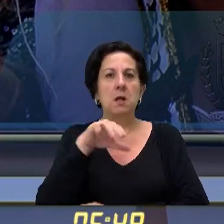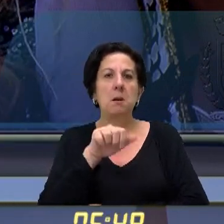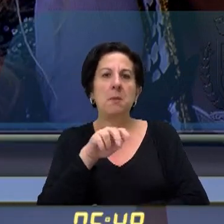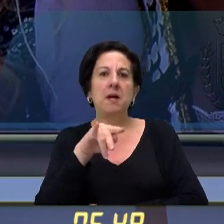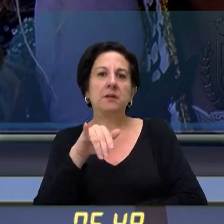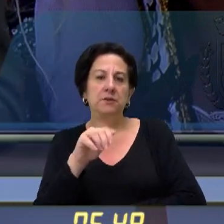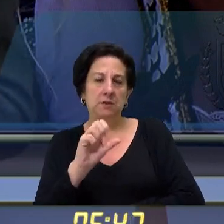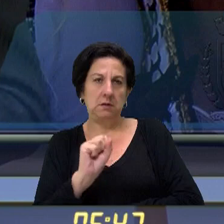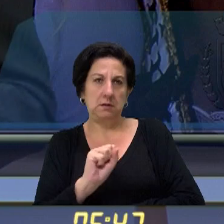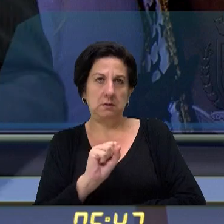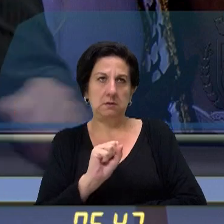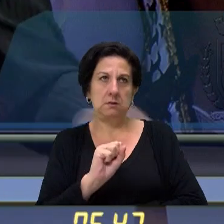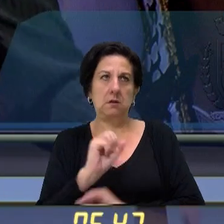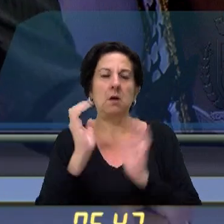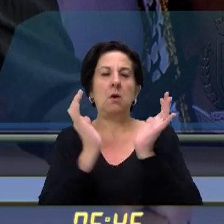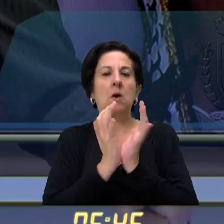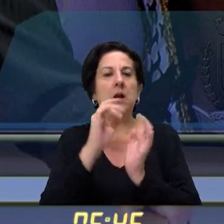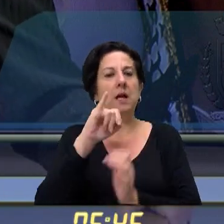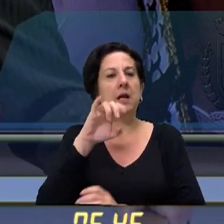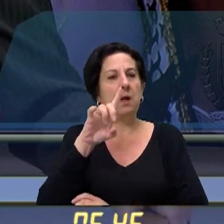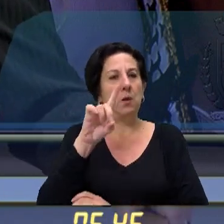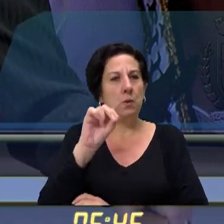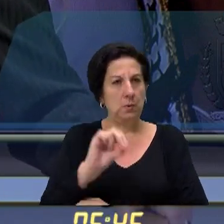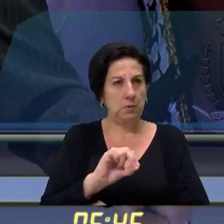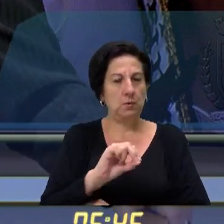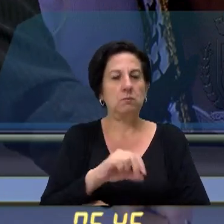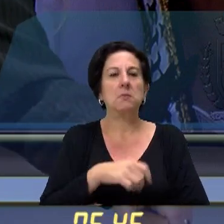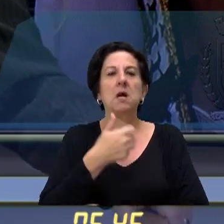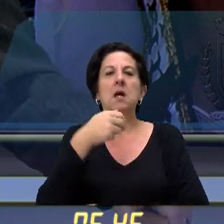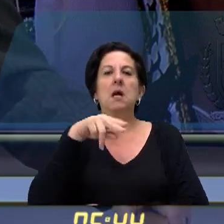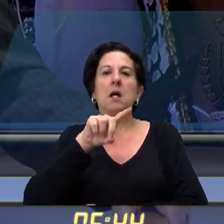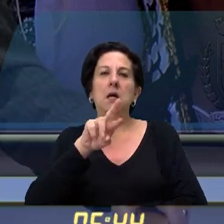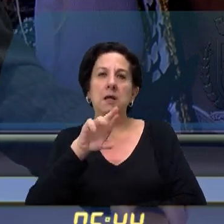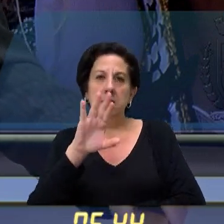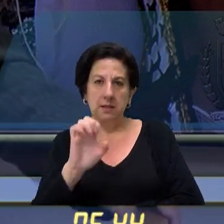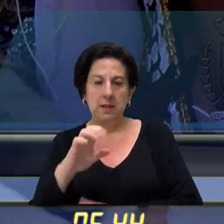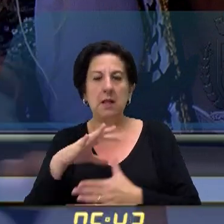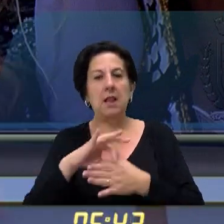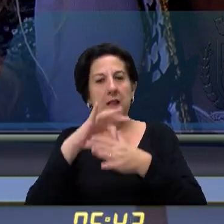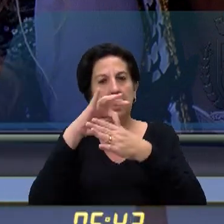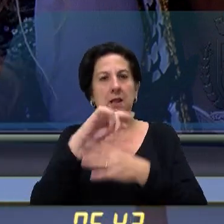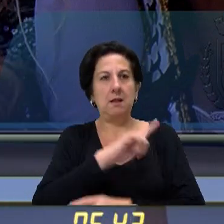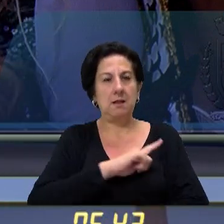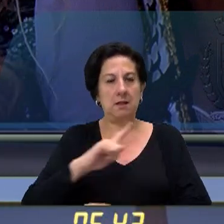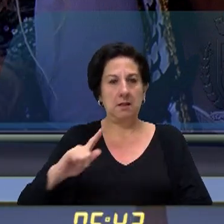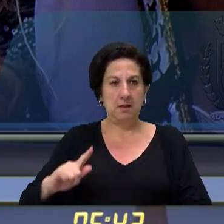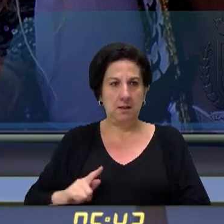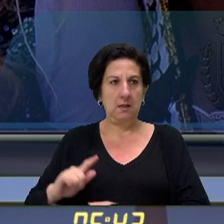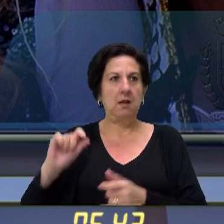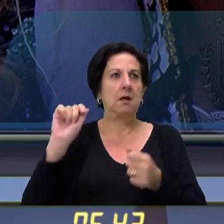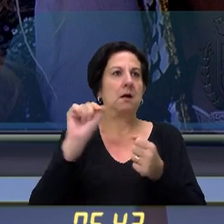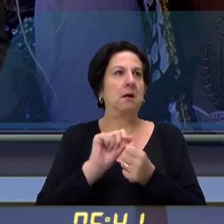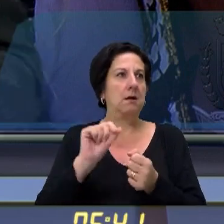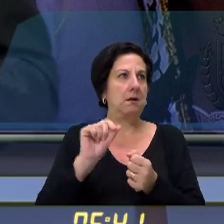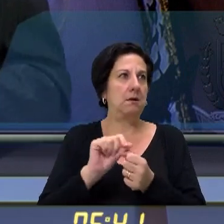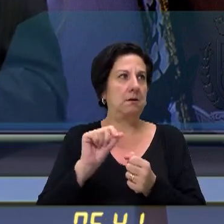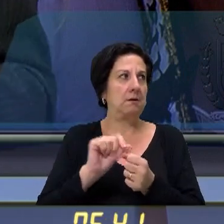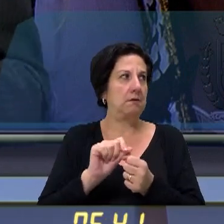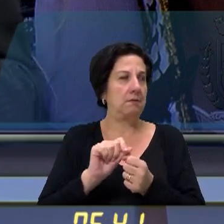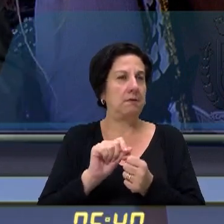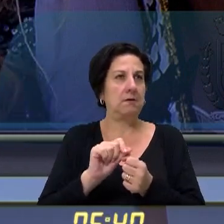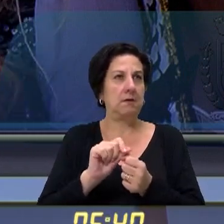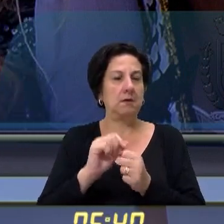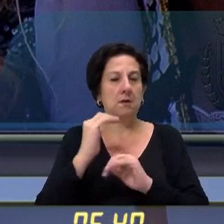Matias, colega vereador Hildo, vereador André e nós como líder do governo, de nós fazermos